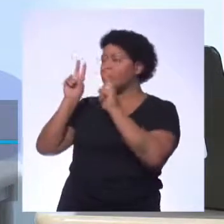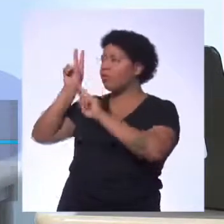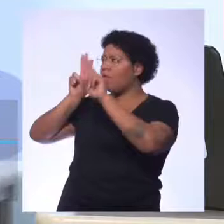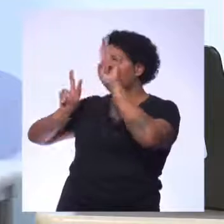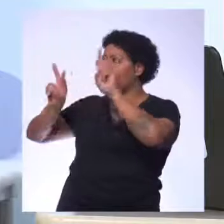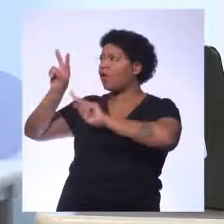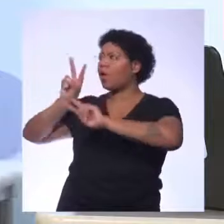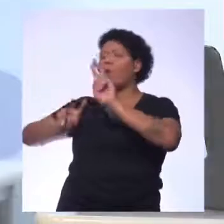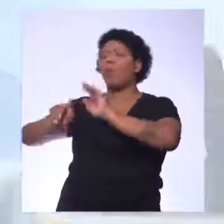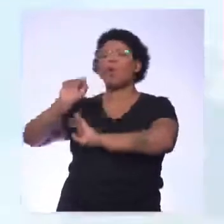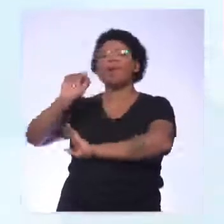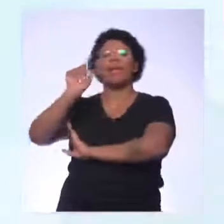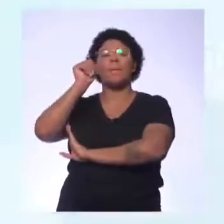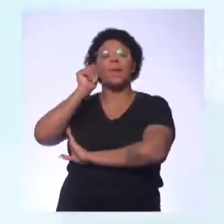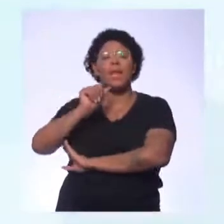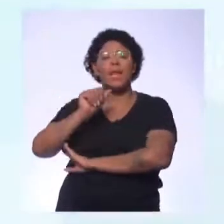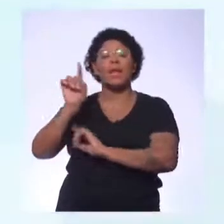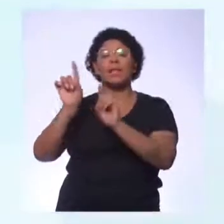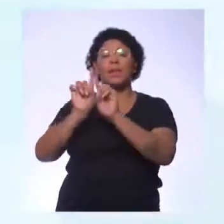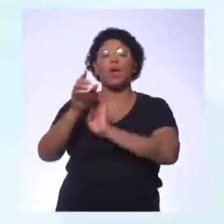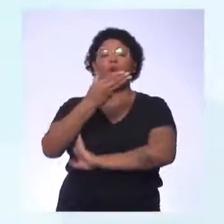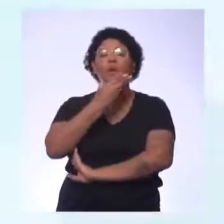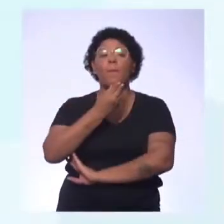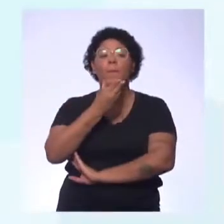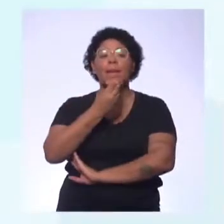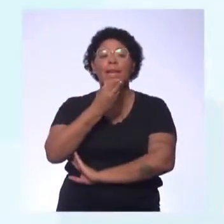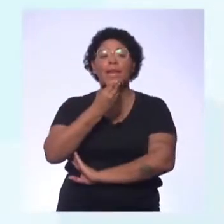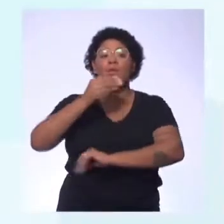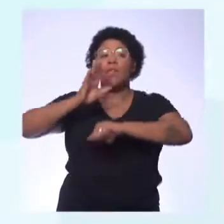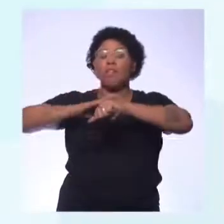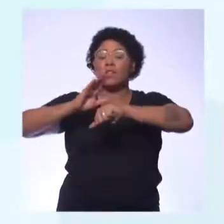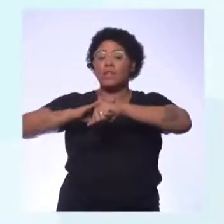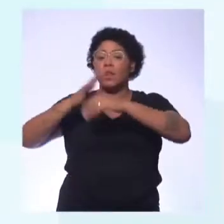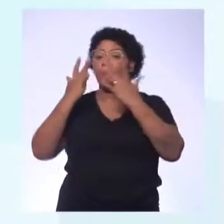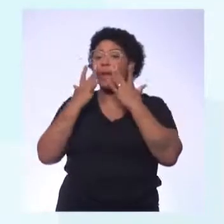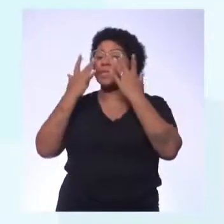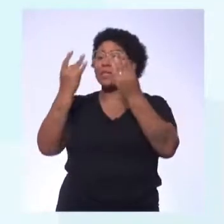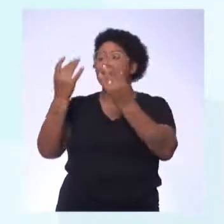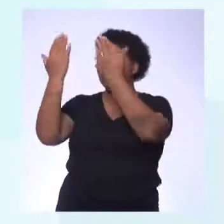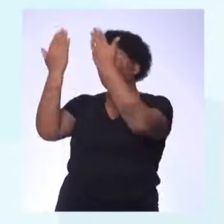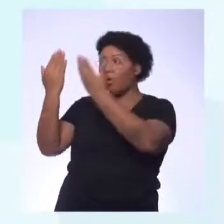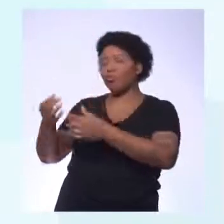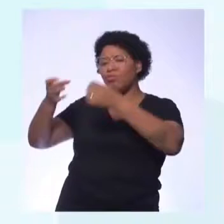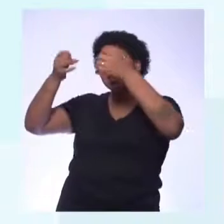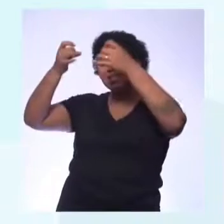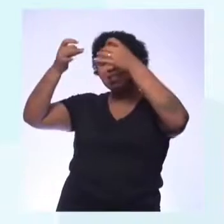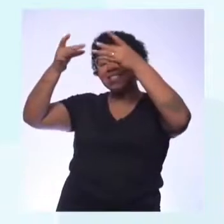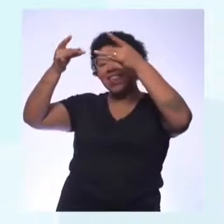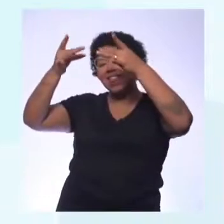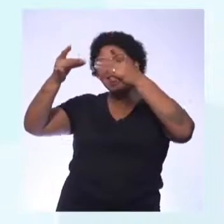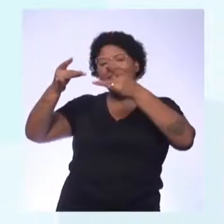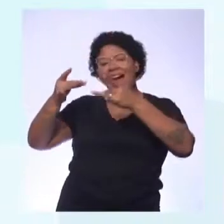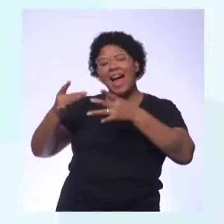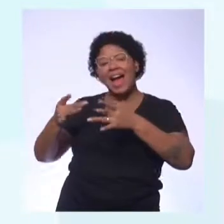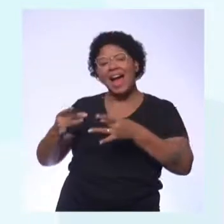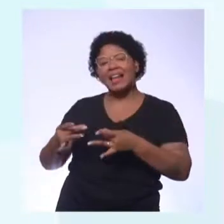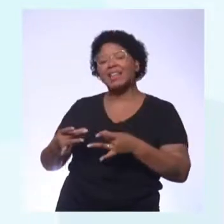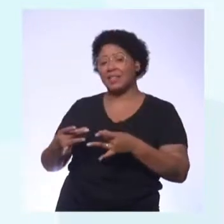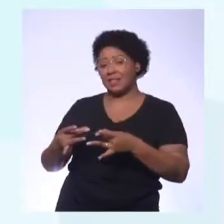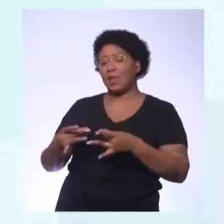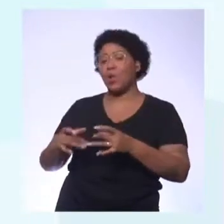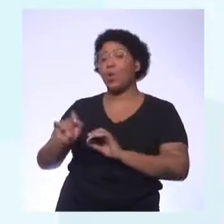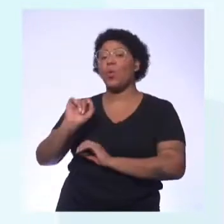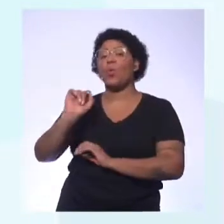e o que a menina estão fazendo, e eu quero que vocês prestem atenção nas características. Então, quais são os